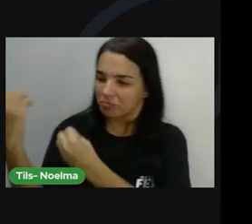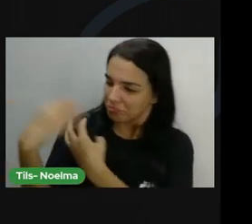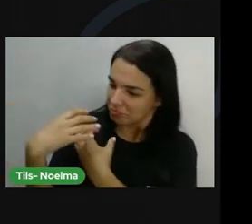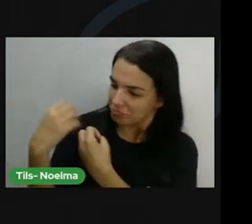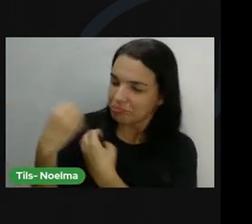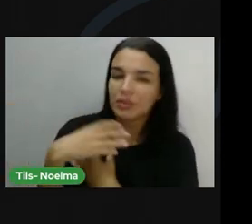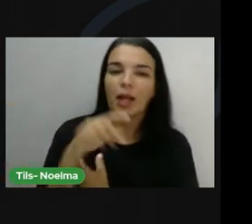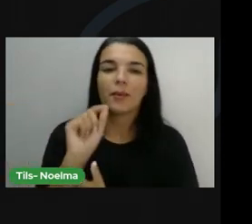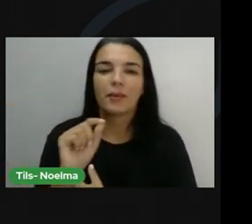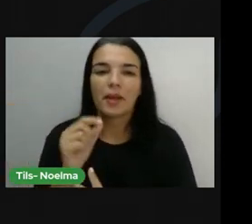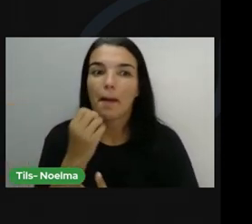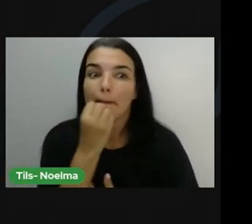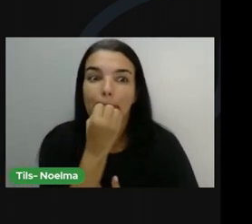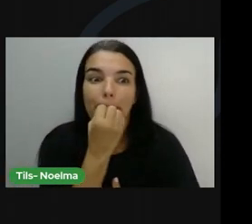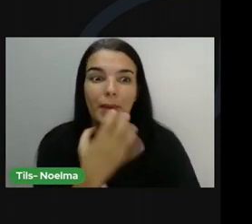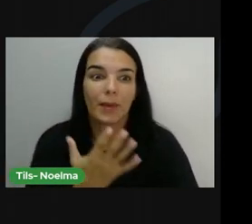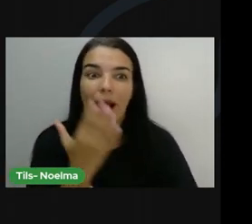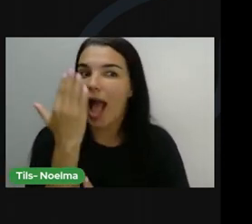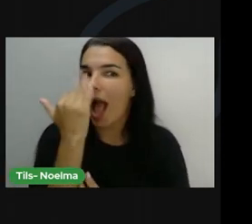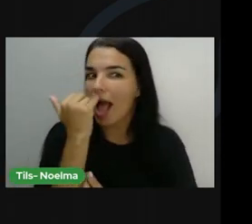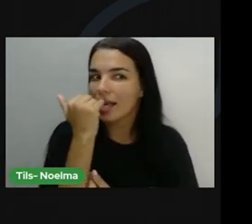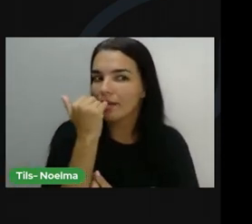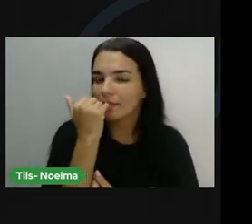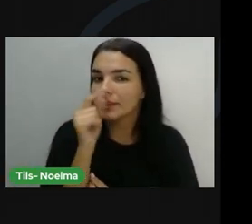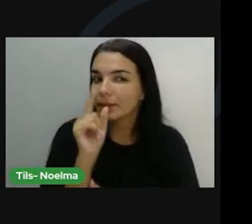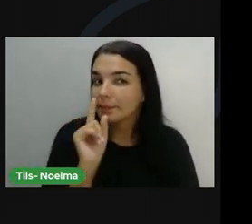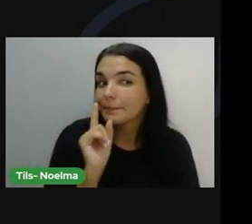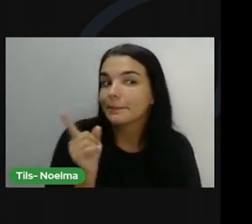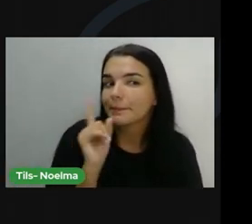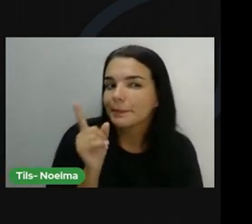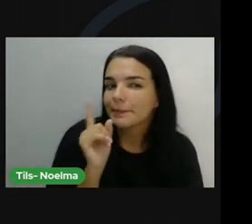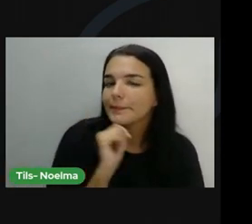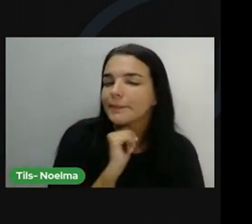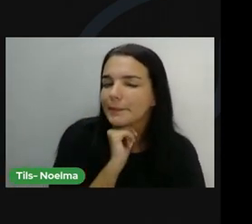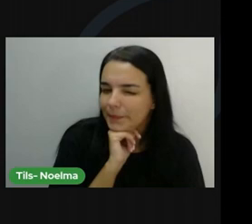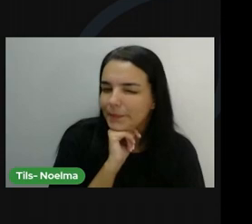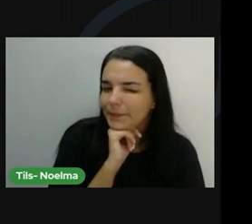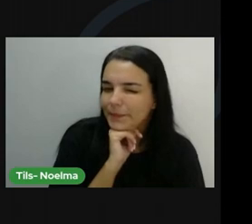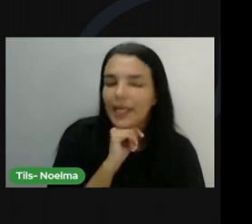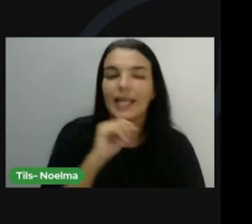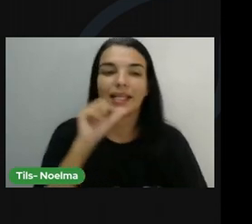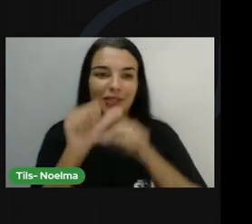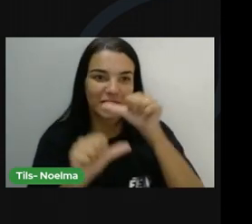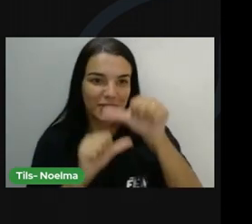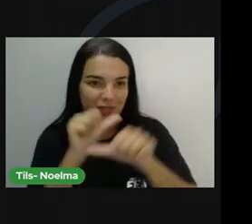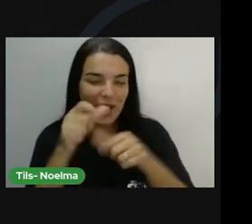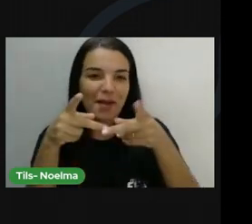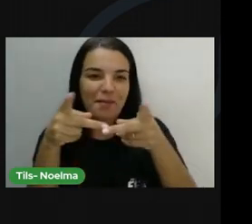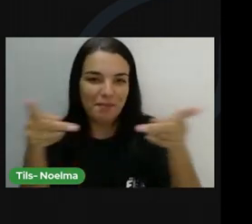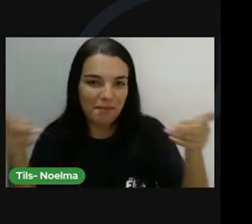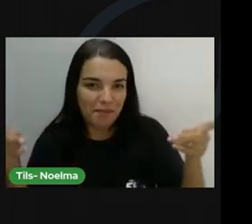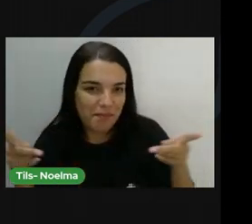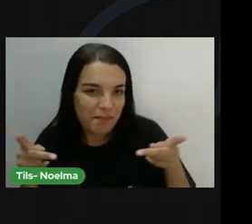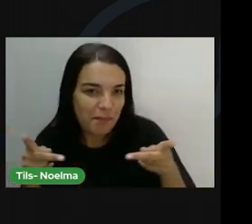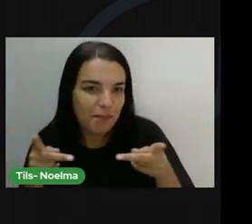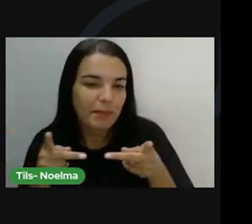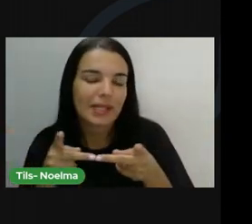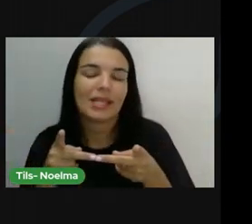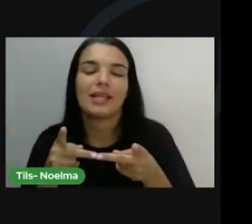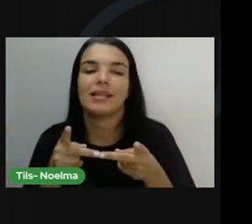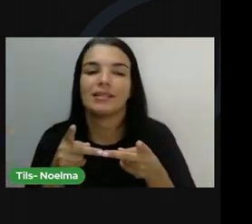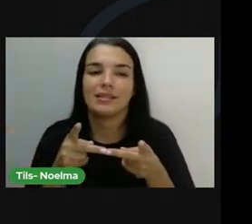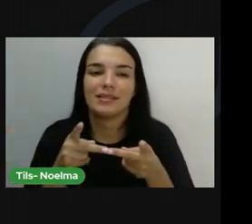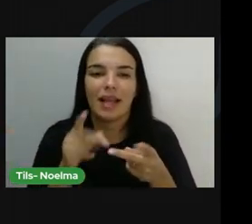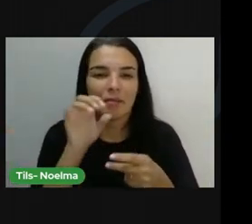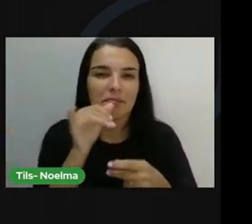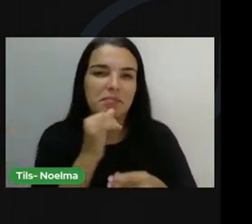também é fundamental. Não é mesmo, Zé Gandula? Afinal, alguém já viu um carro andar sem combustível, como